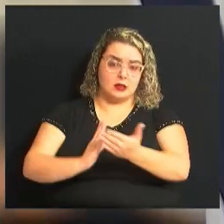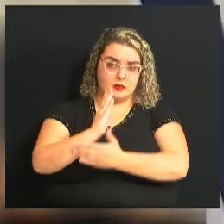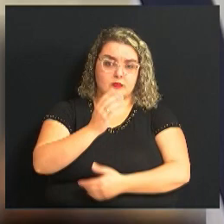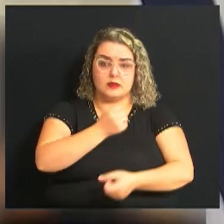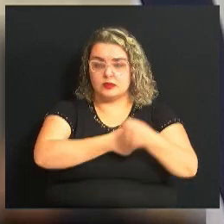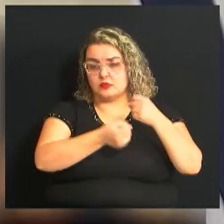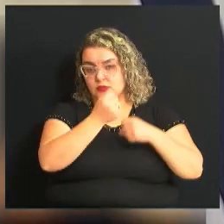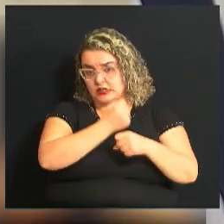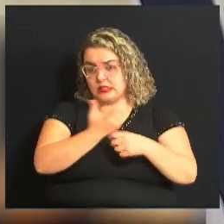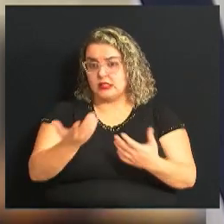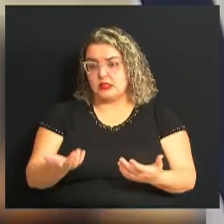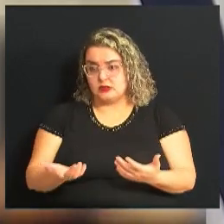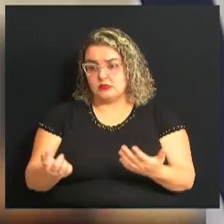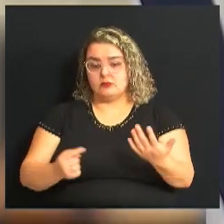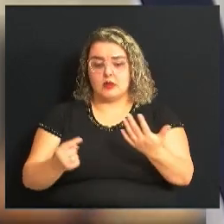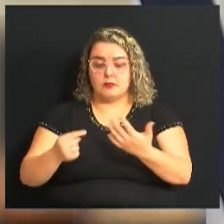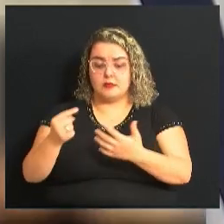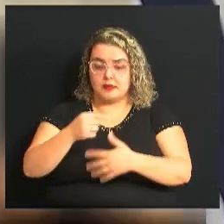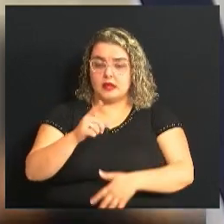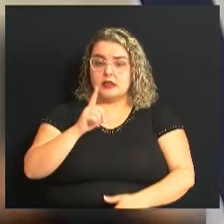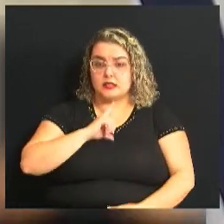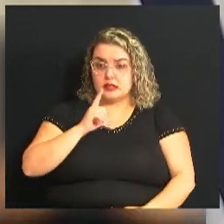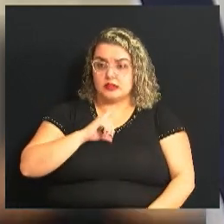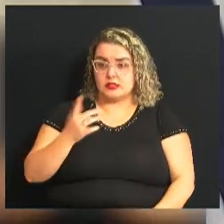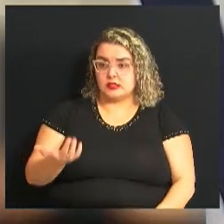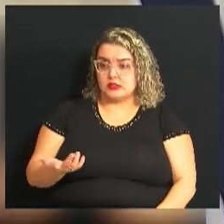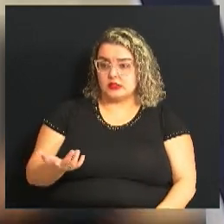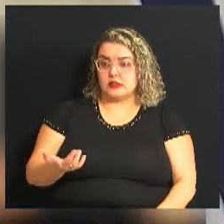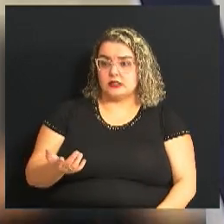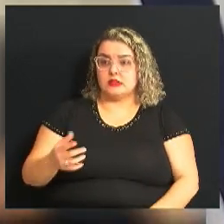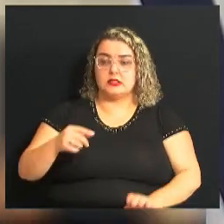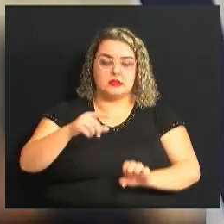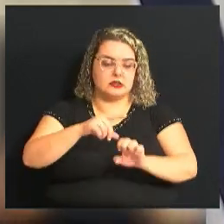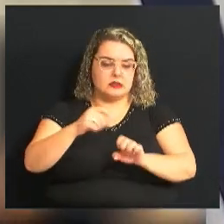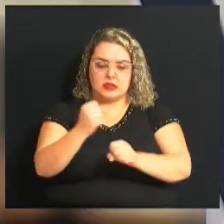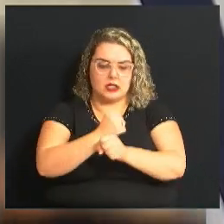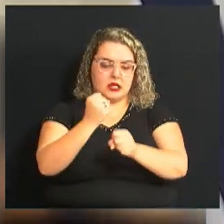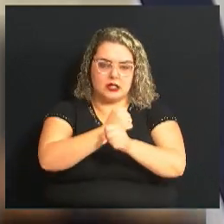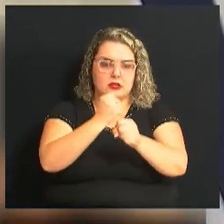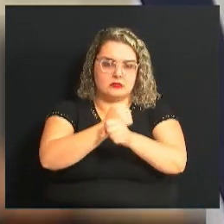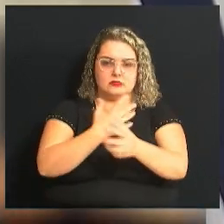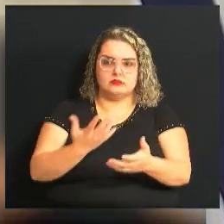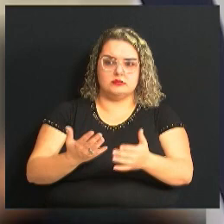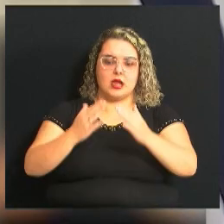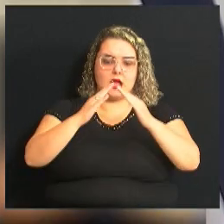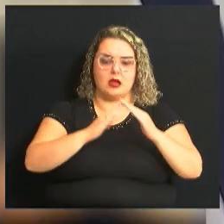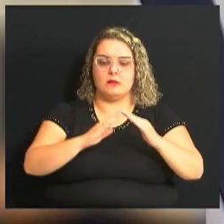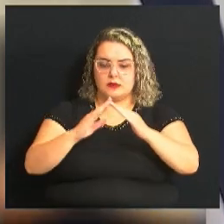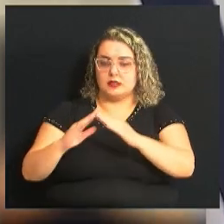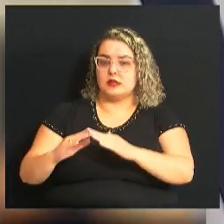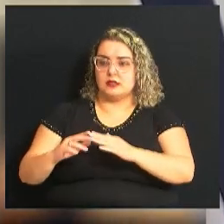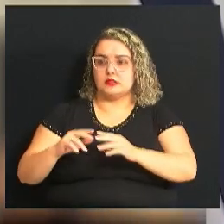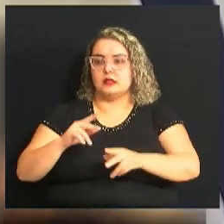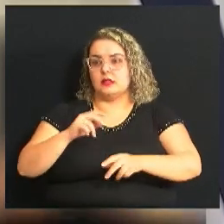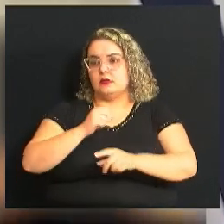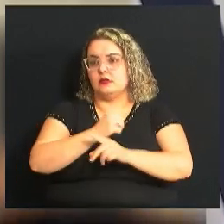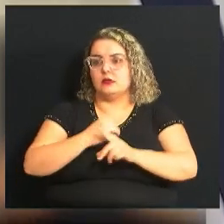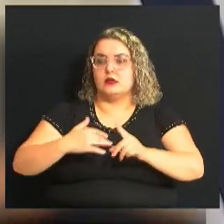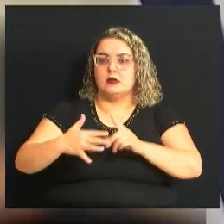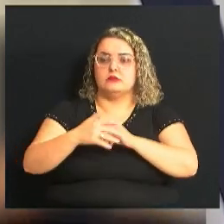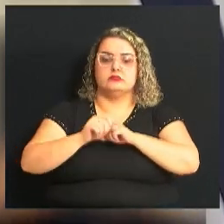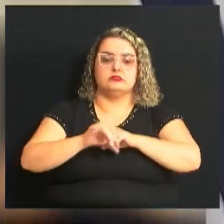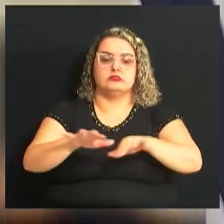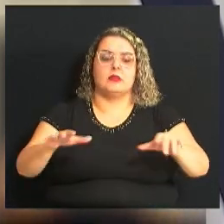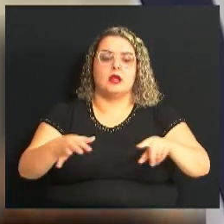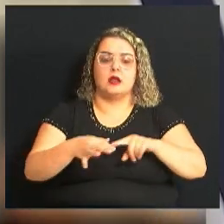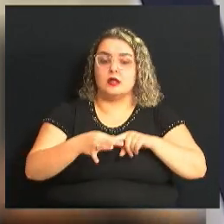essas contrapartidas onde existe empreendimentos de habitação social espalhados pela periferia da cidade,